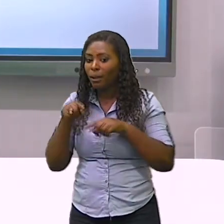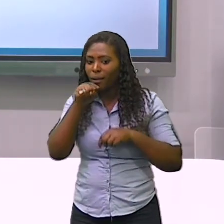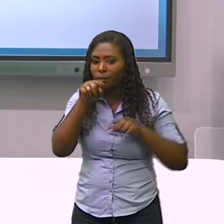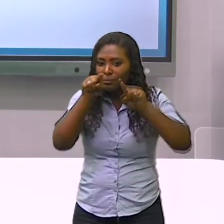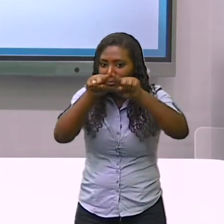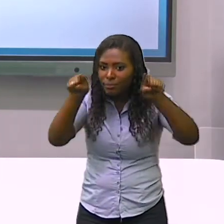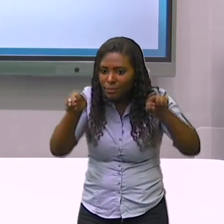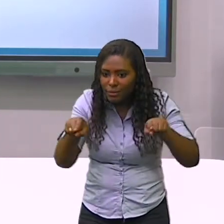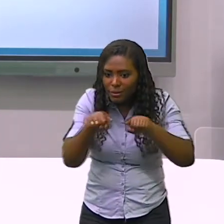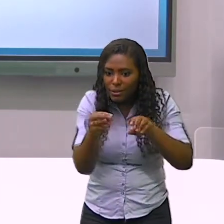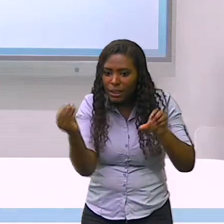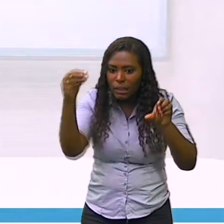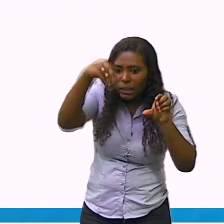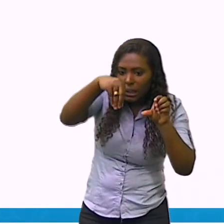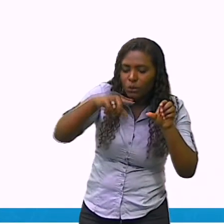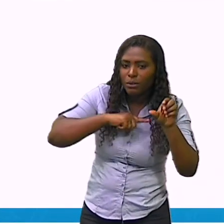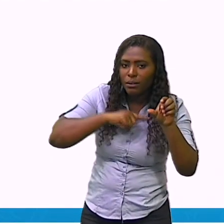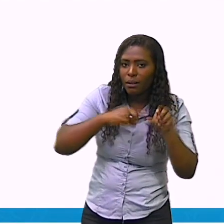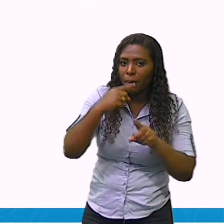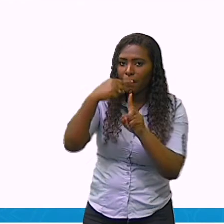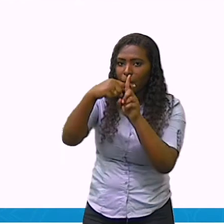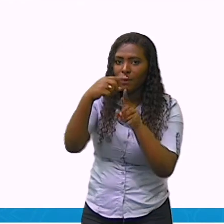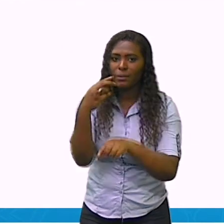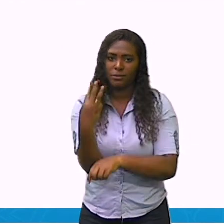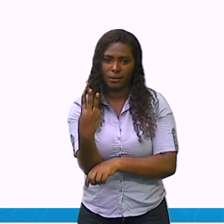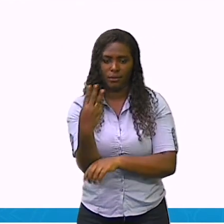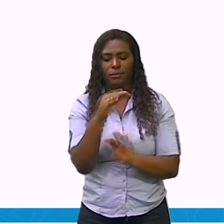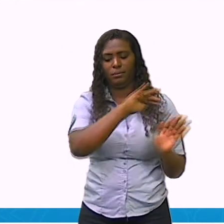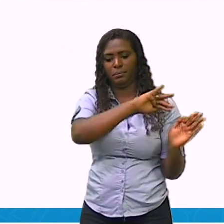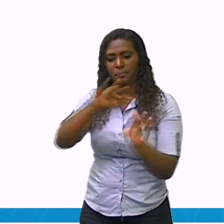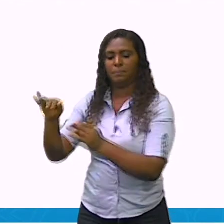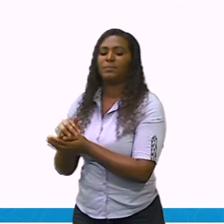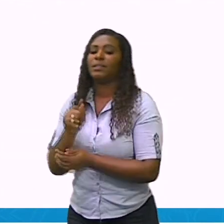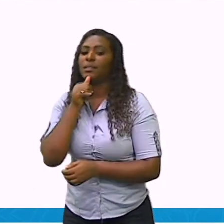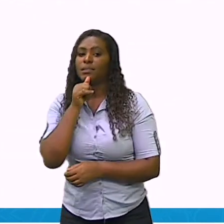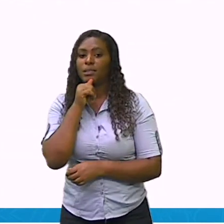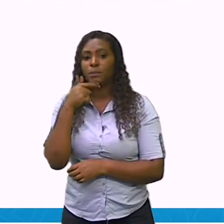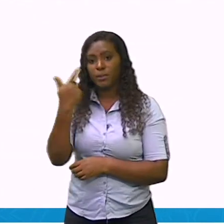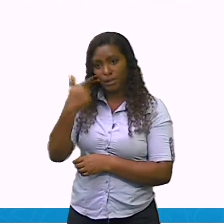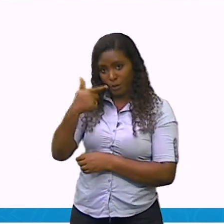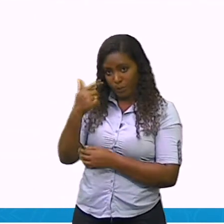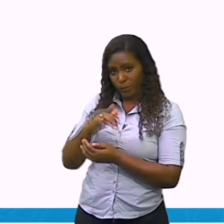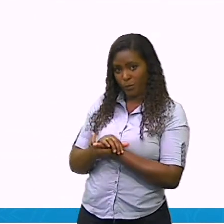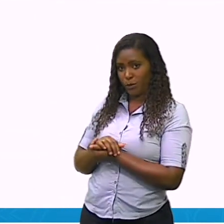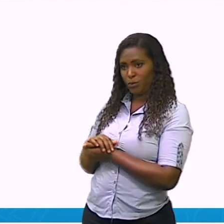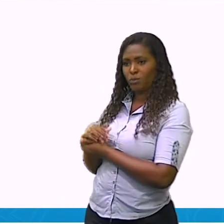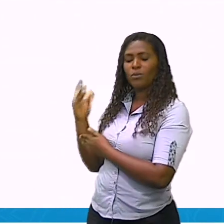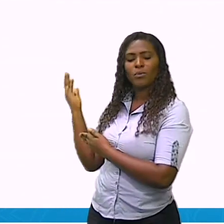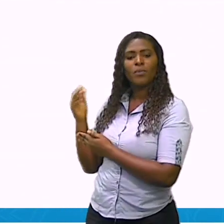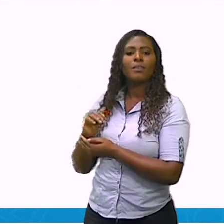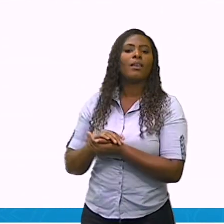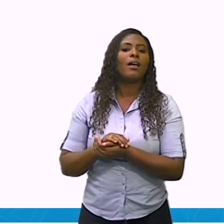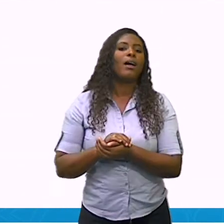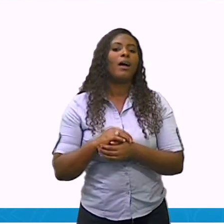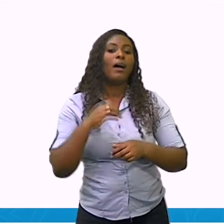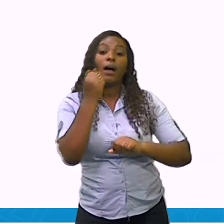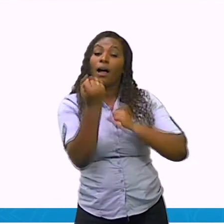pegar um outro exemplo da máquina, considerando que a máquina da página anterior